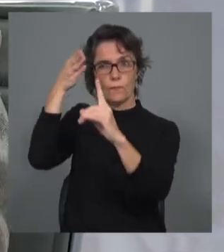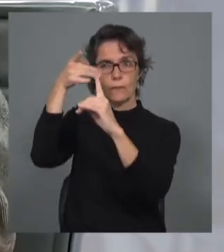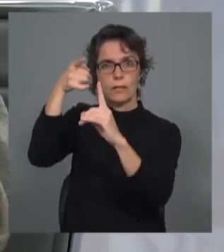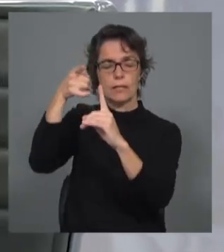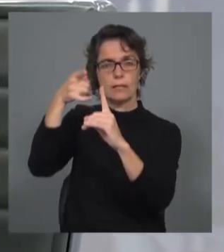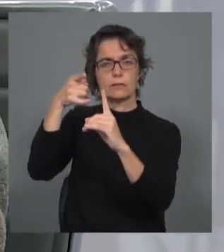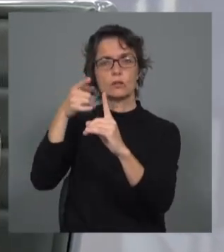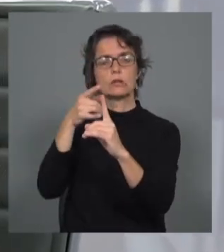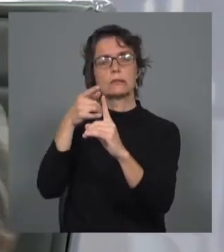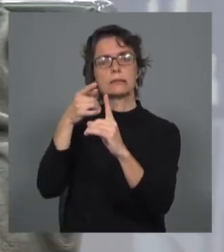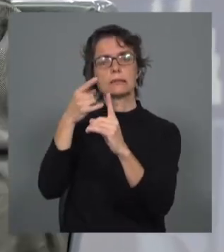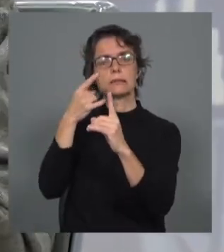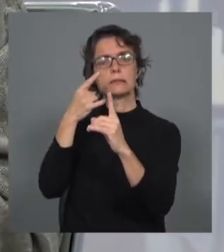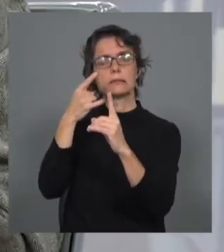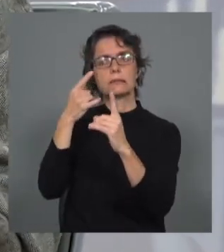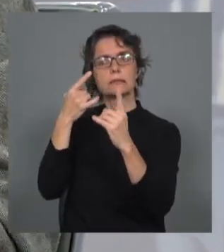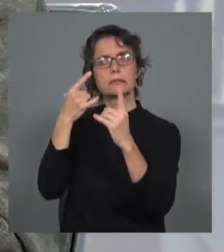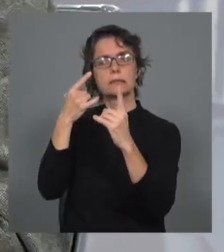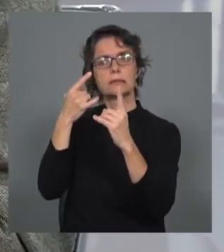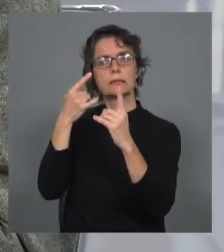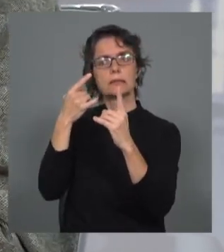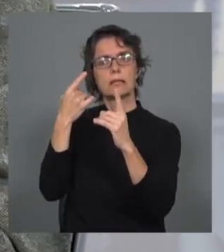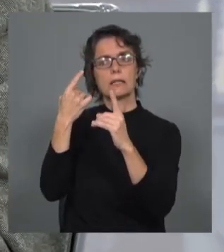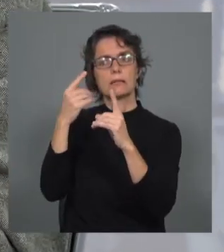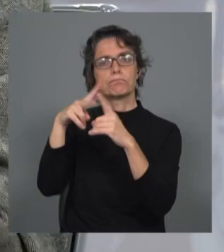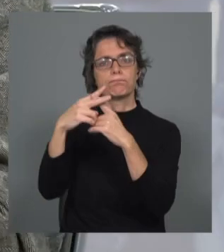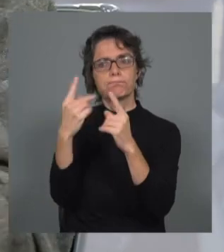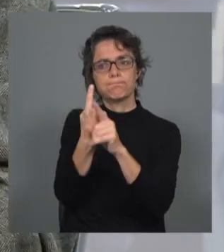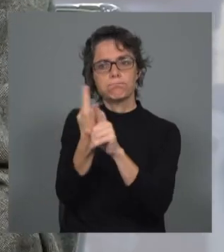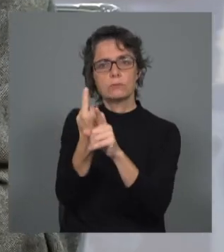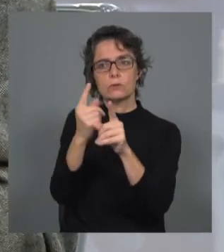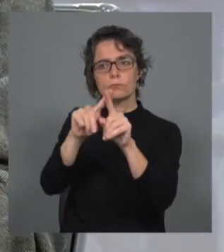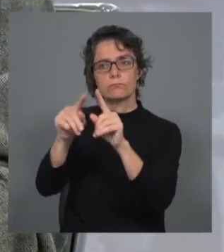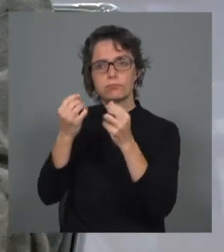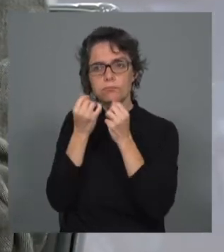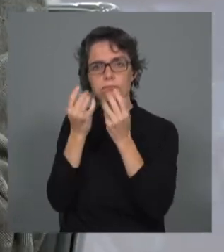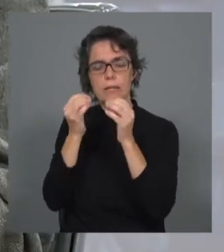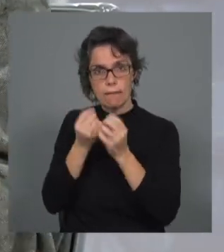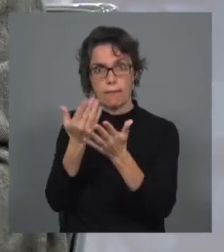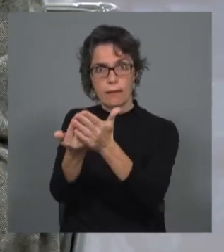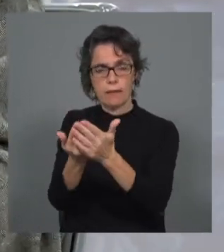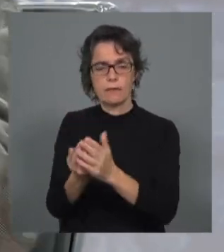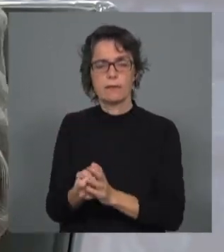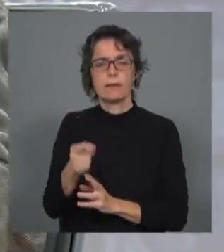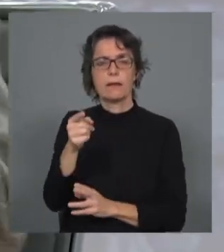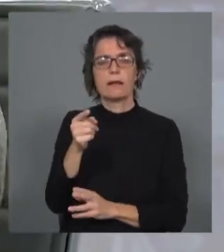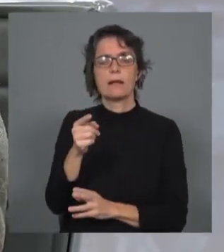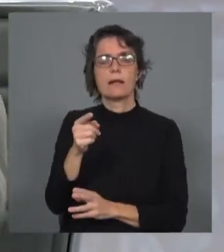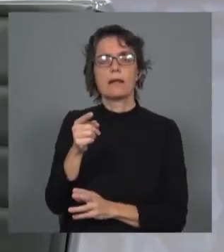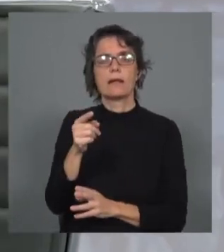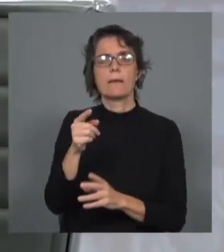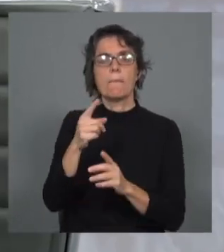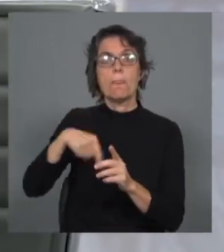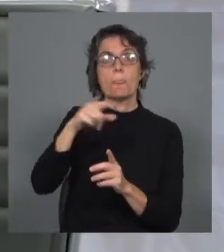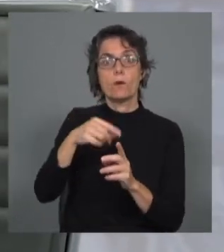capacitação. Vamos apresentar isso no próximo dia 16, no Dia Nacional da Imprensa, e, portanto, vamos fazer o quê? Ajudar,